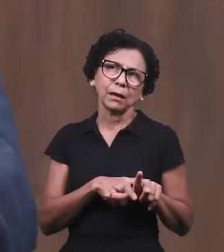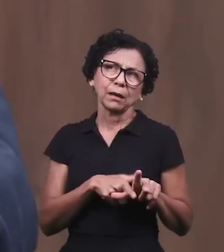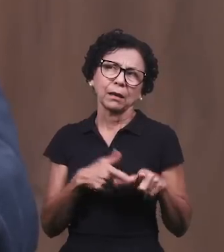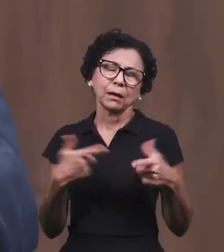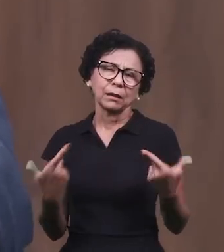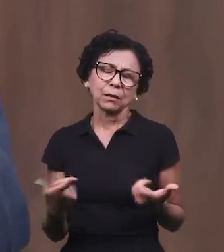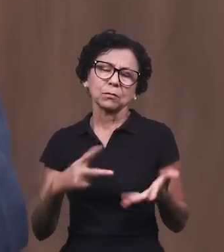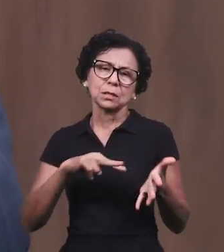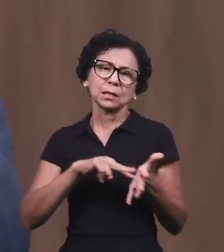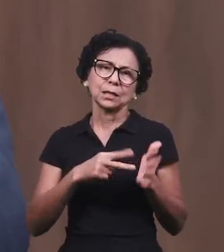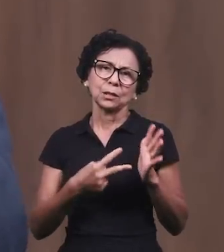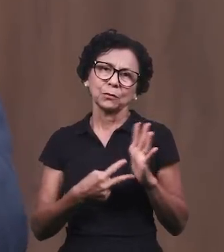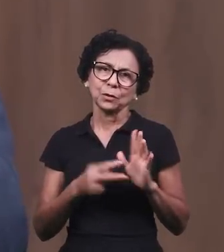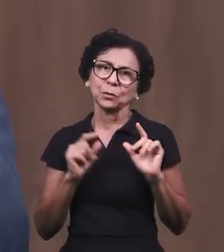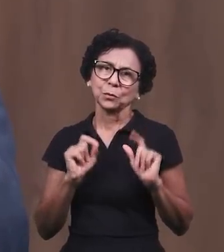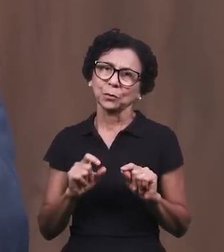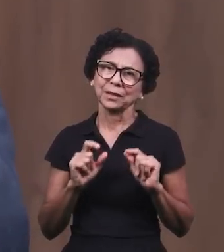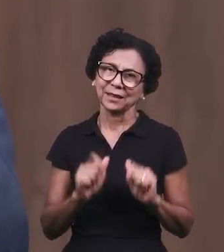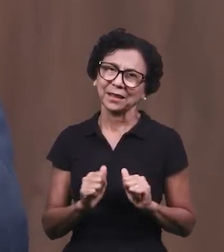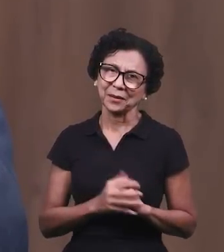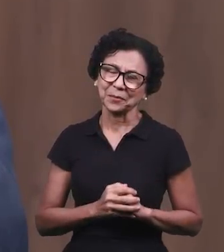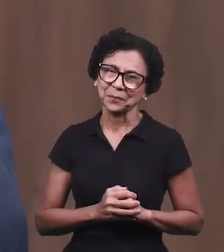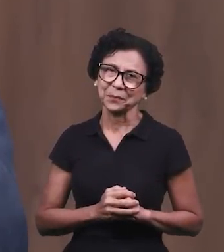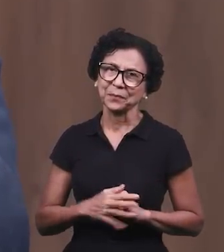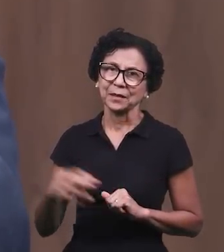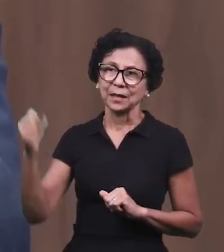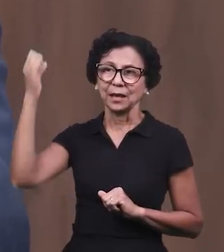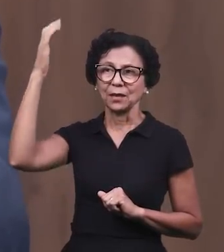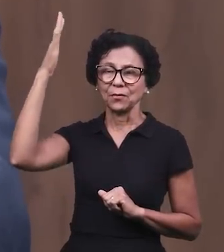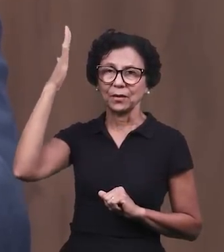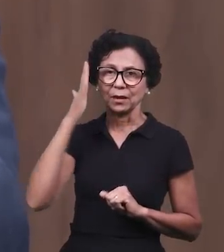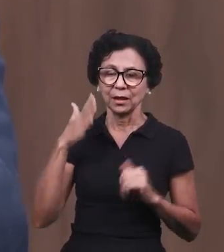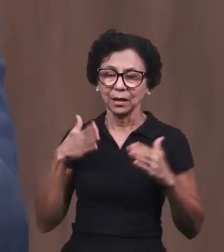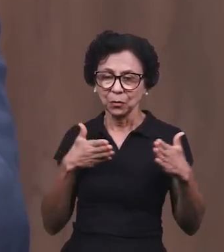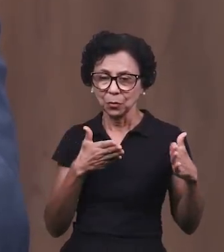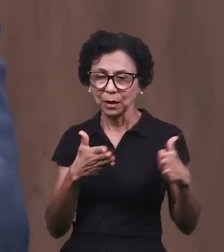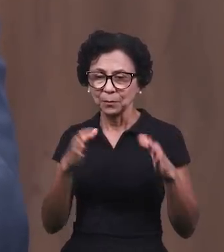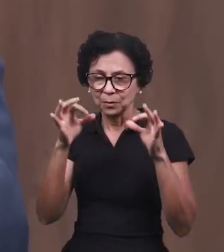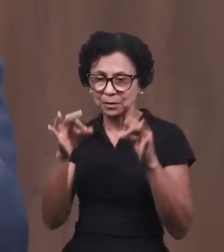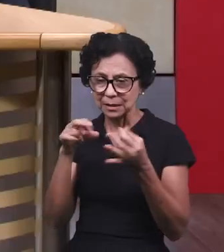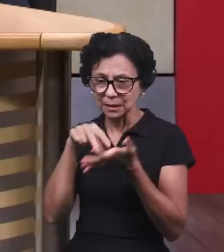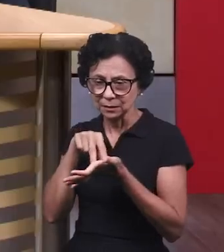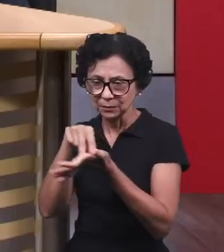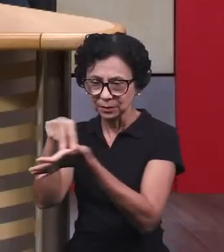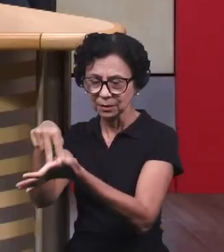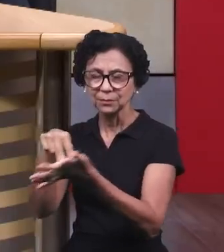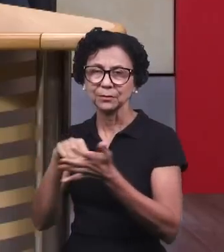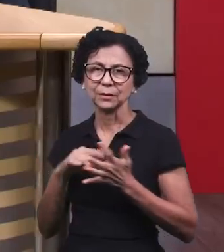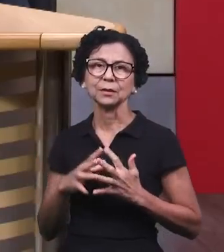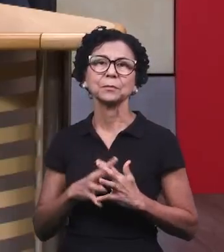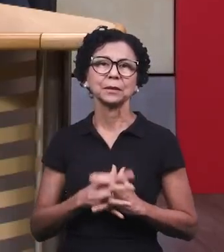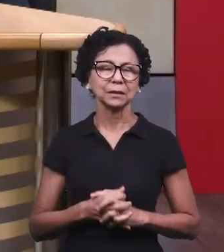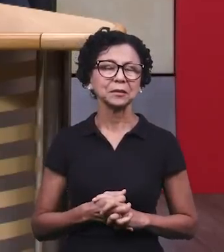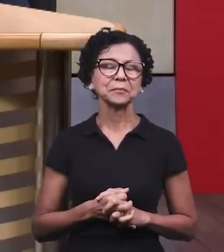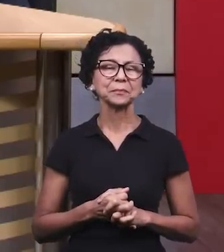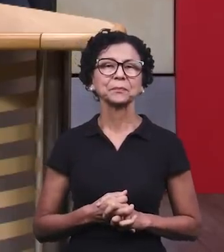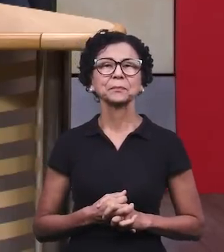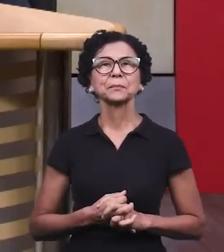Ela cria em você uma regra. É isso, por isso que Lutero falou. Uma regra salutar, inclusive, né? Saudável.